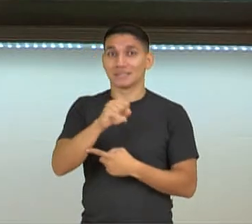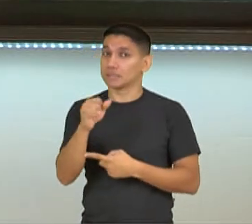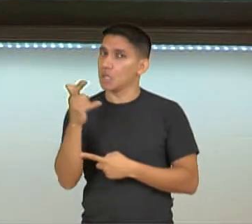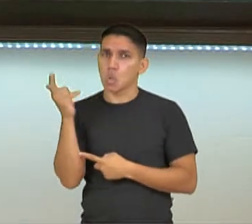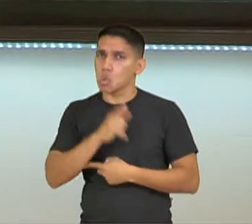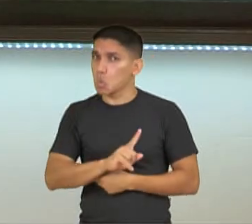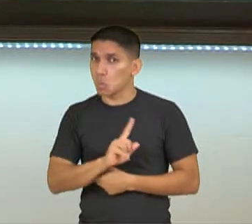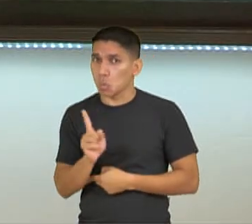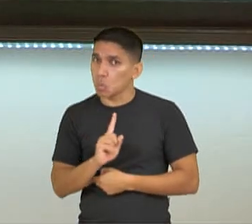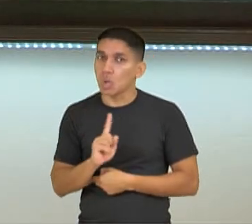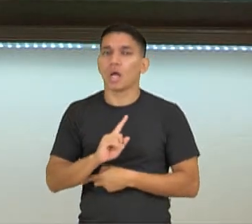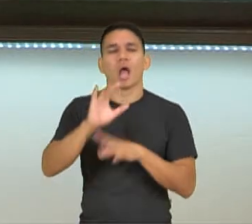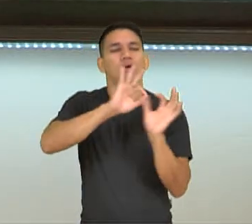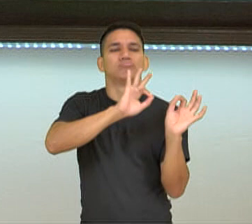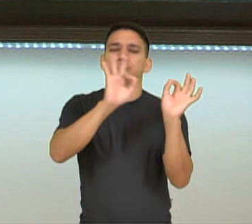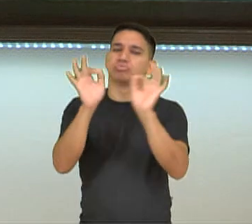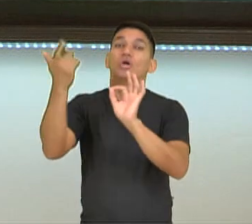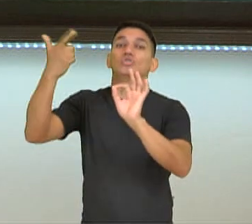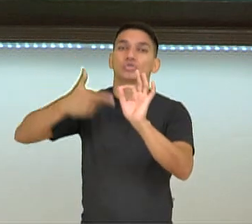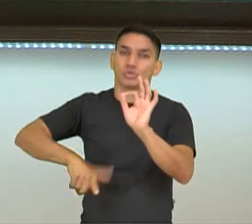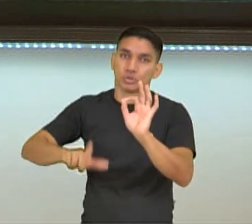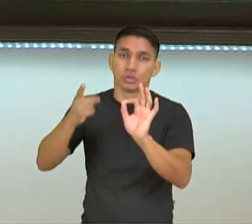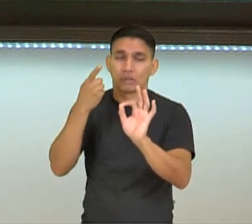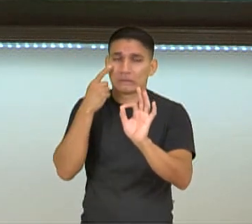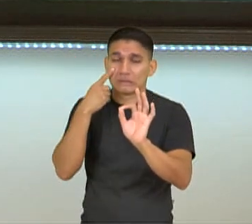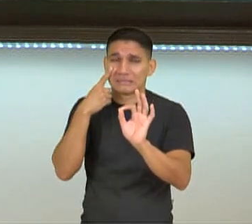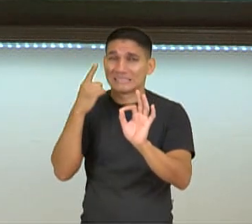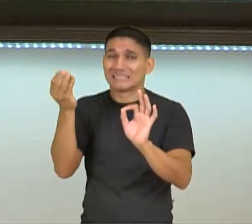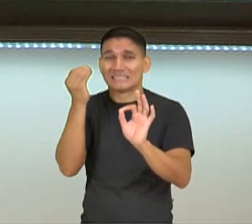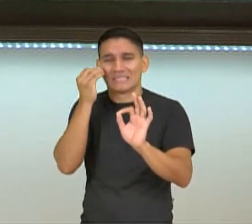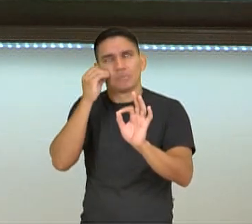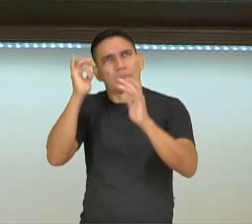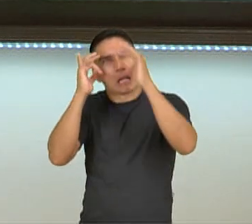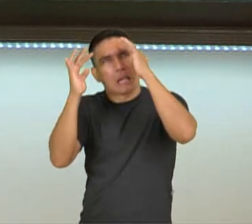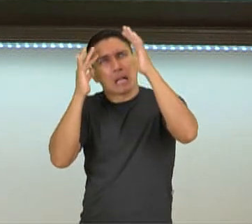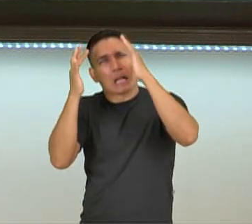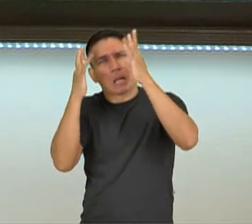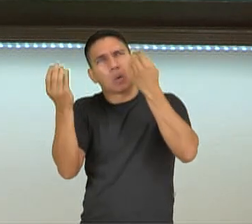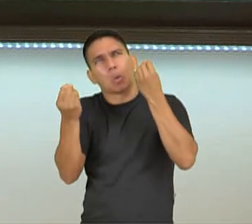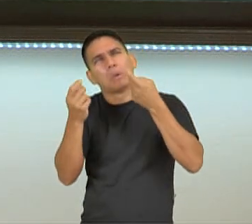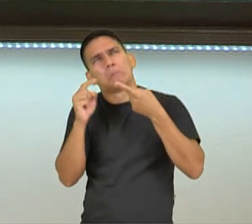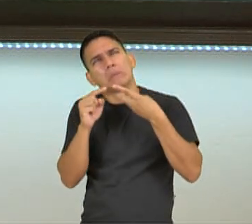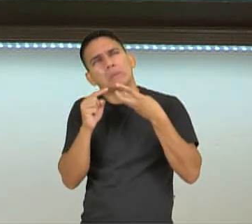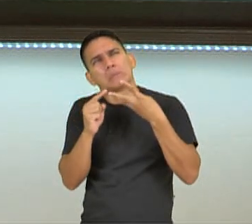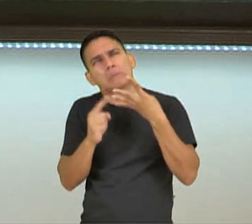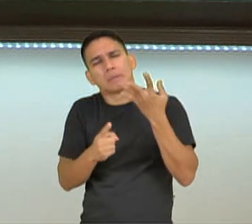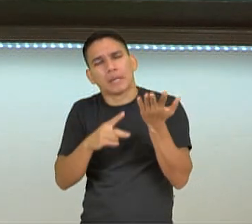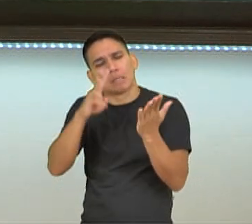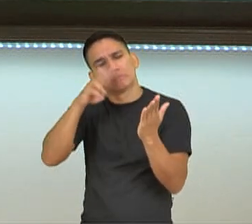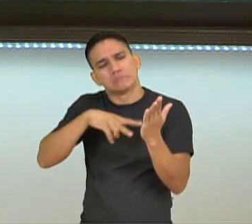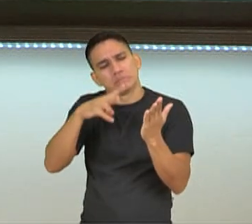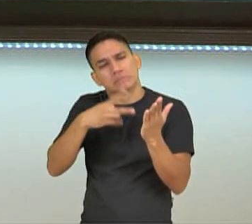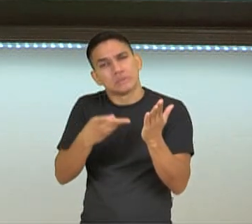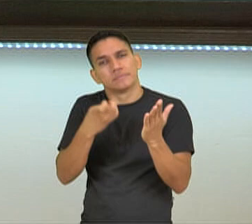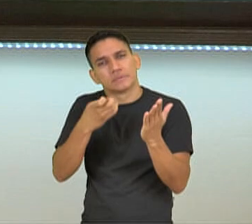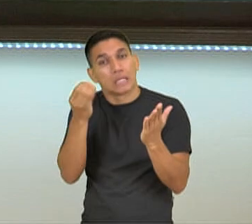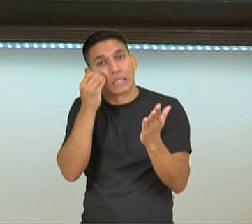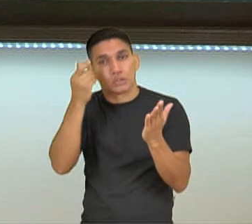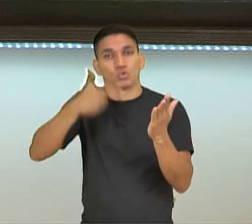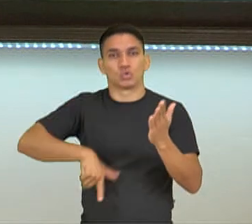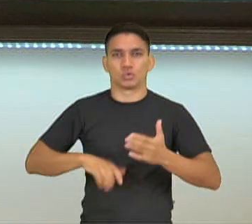conseguiu? Assiste de volta, pensa, refaz, dá uma lida e tenta de novo.